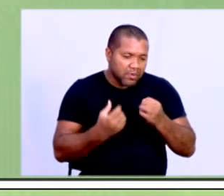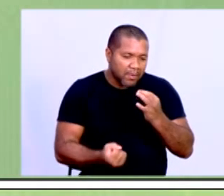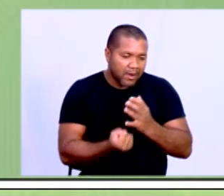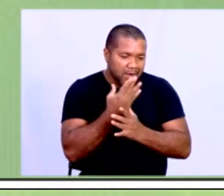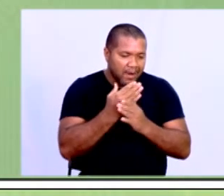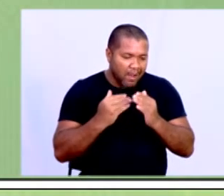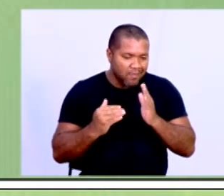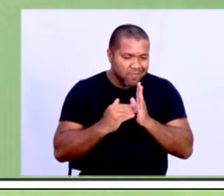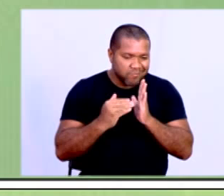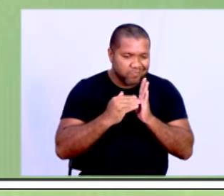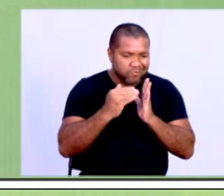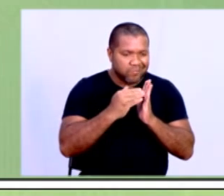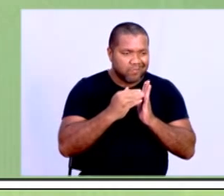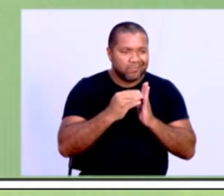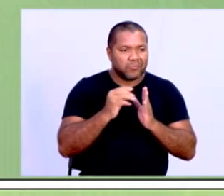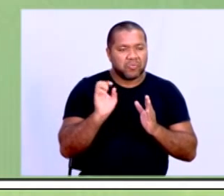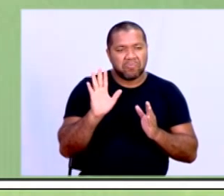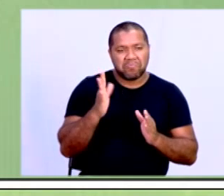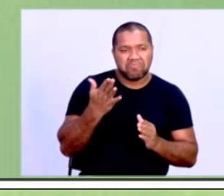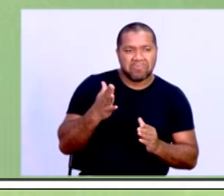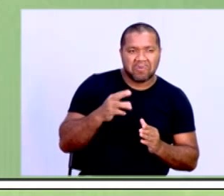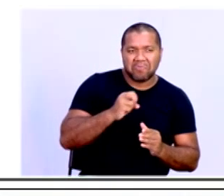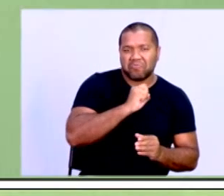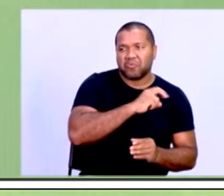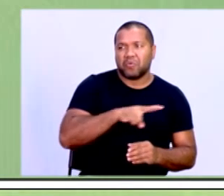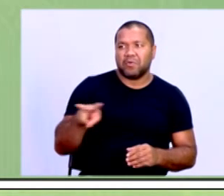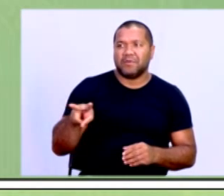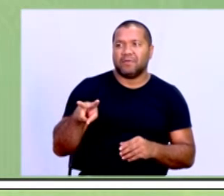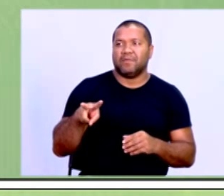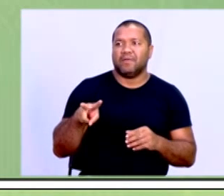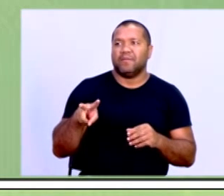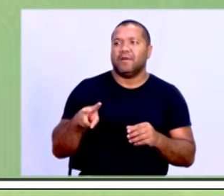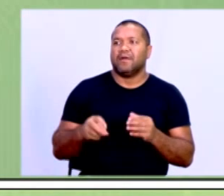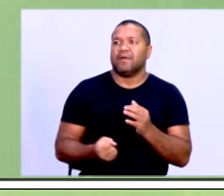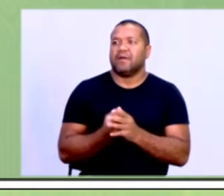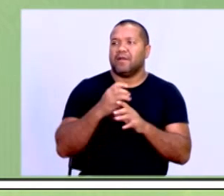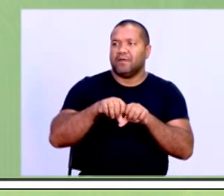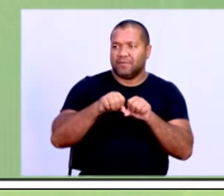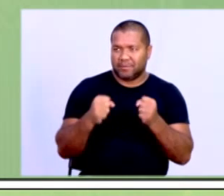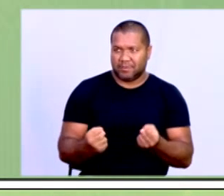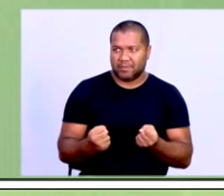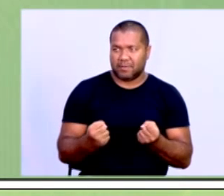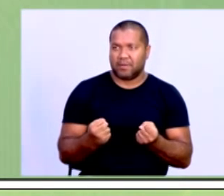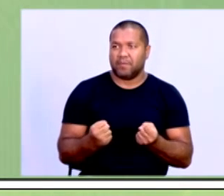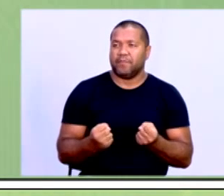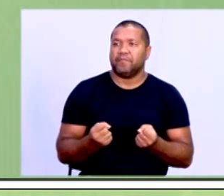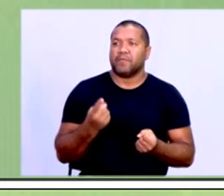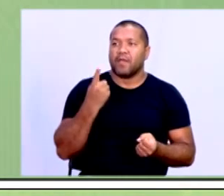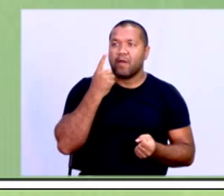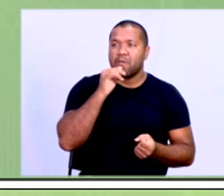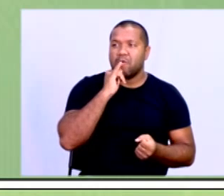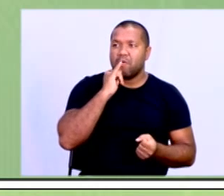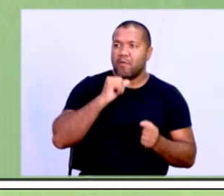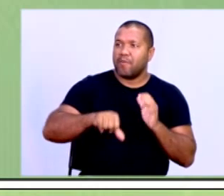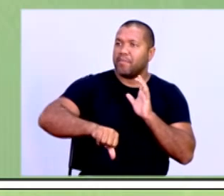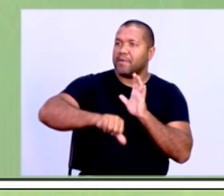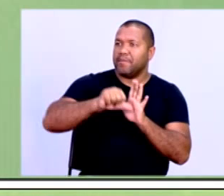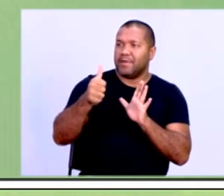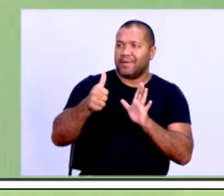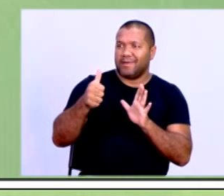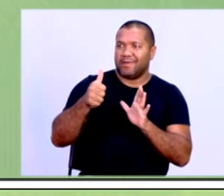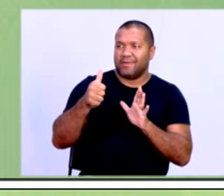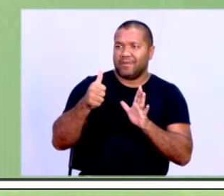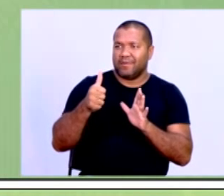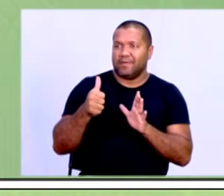2 semanas para construir o sistema. Vamos para o primeiro componente